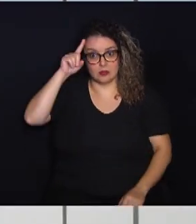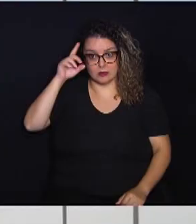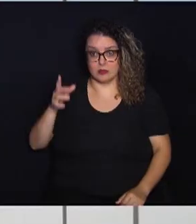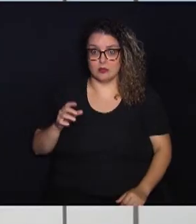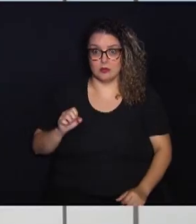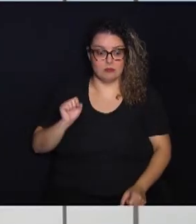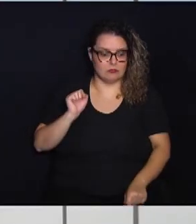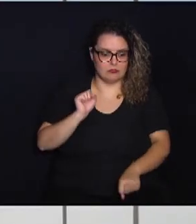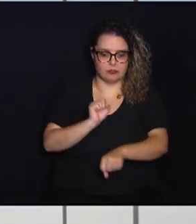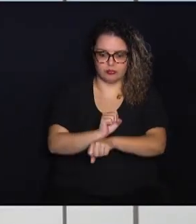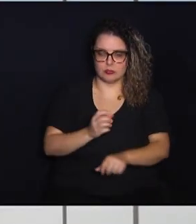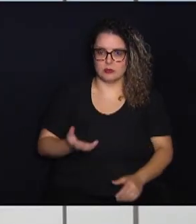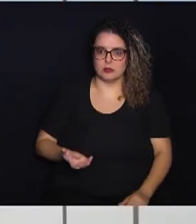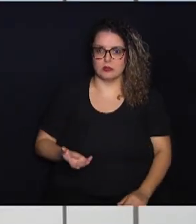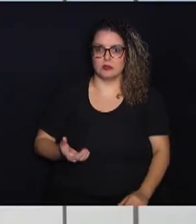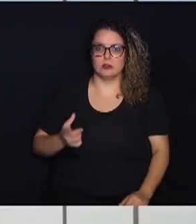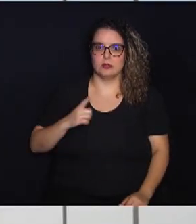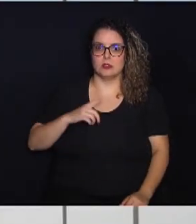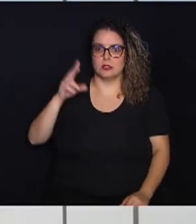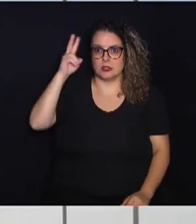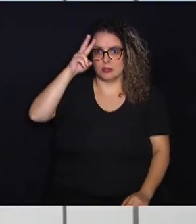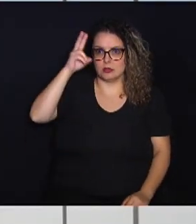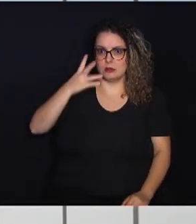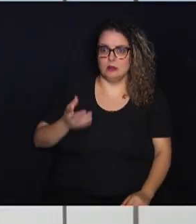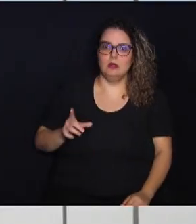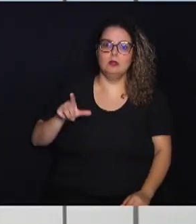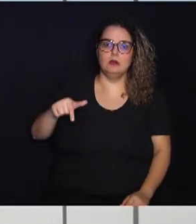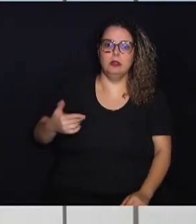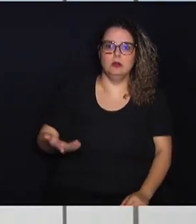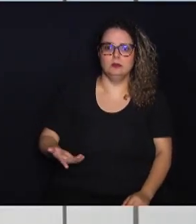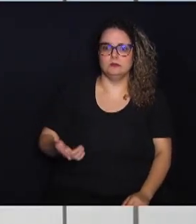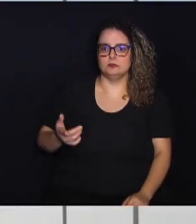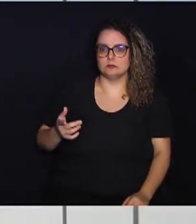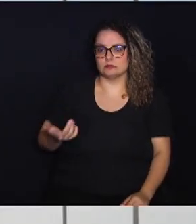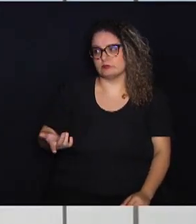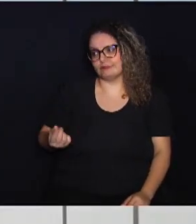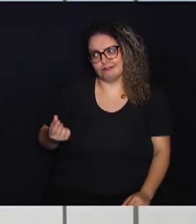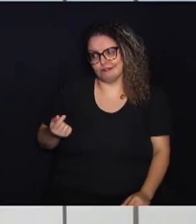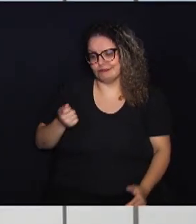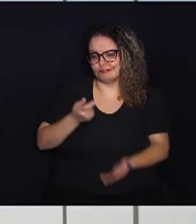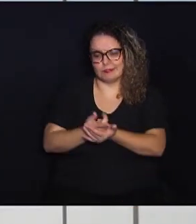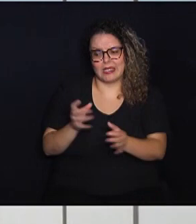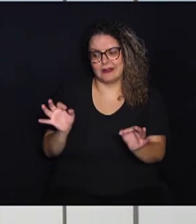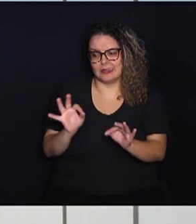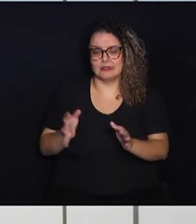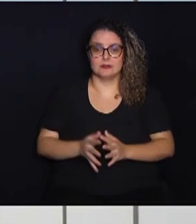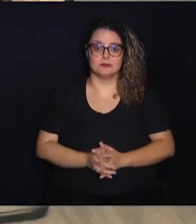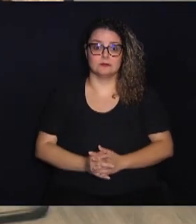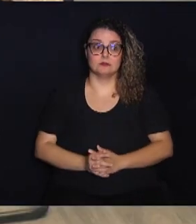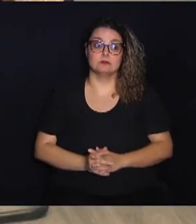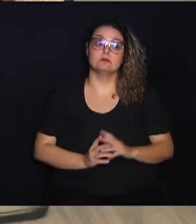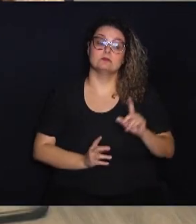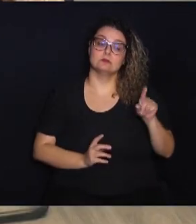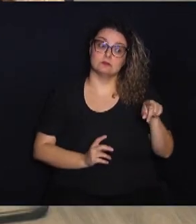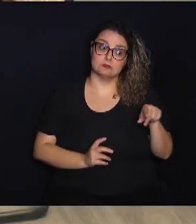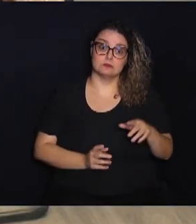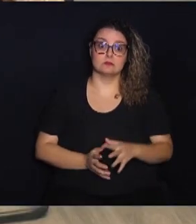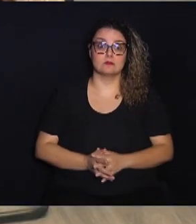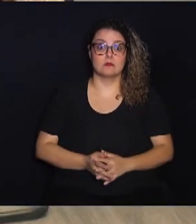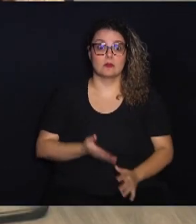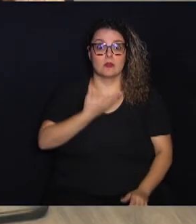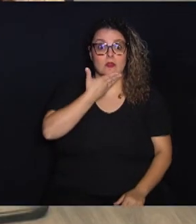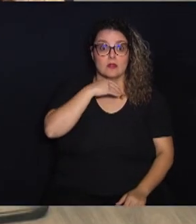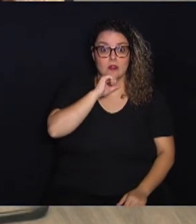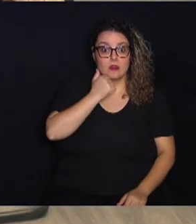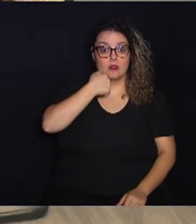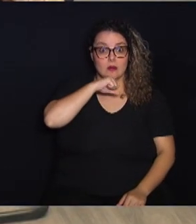trava. Você tem histórico que você pode ver depois e não custa nada. Então, na verdade, os pais eles precisam